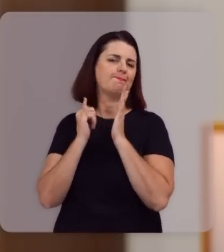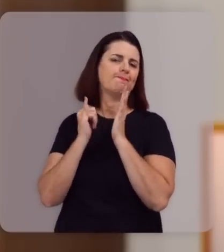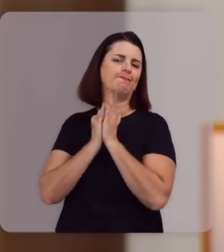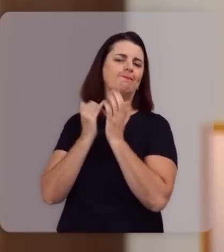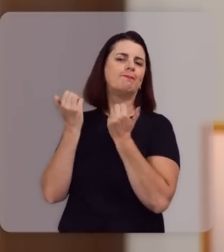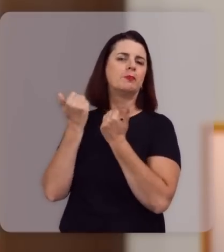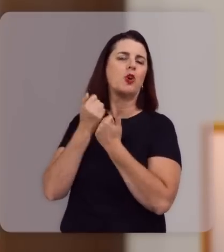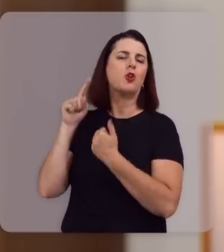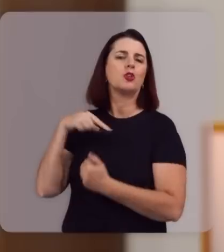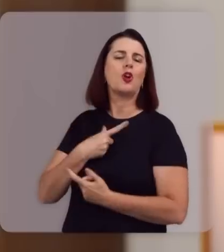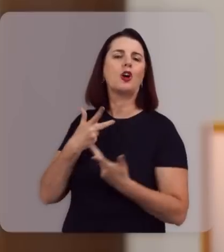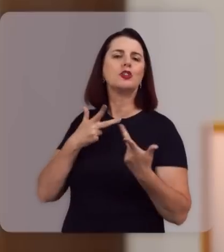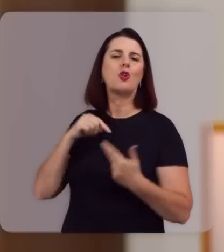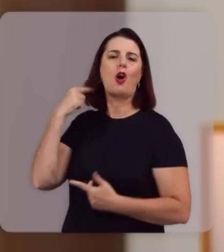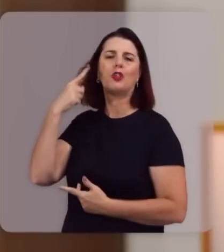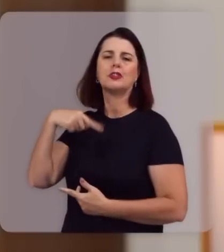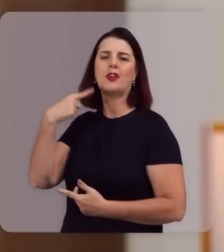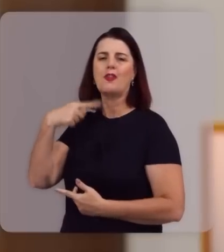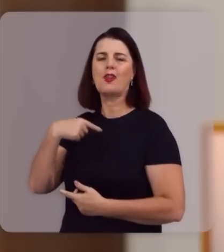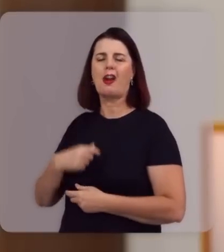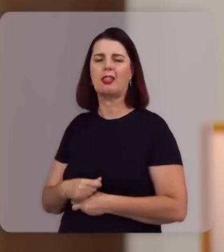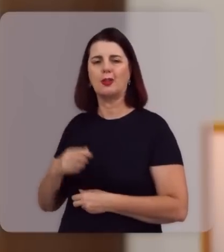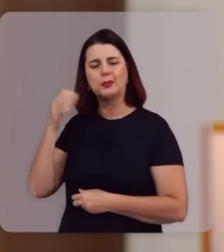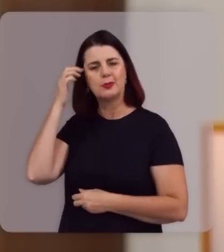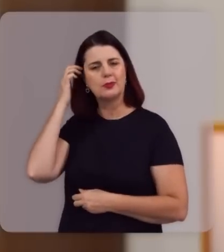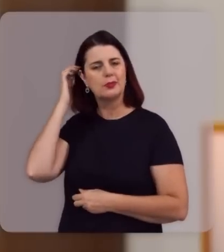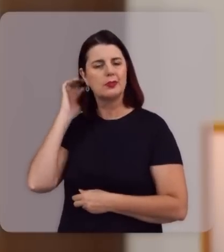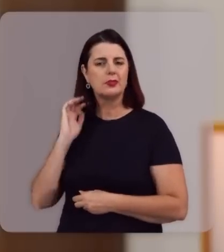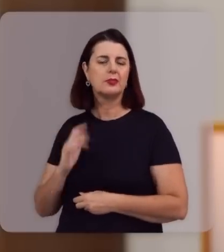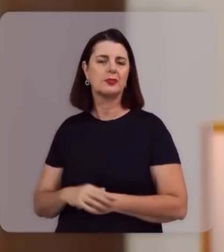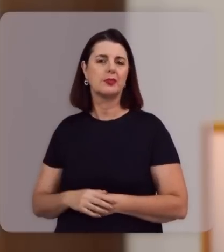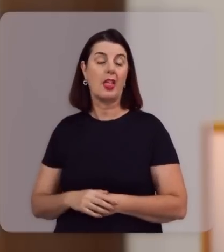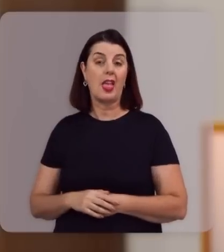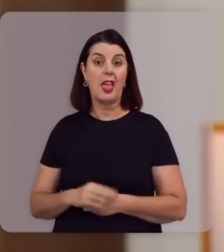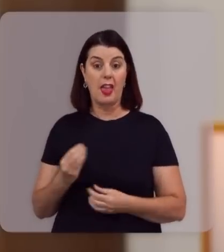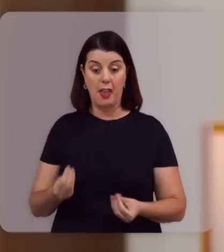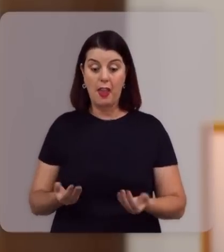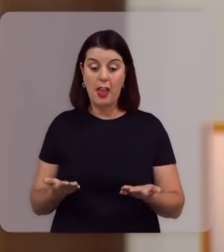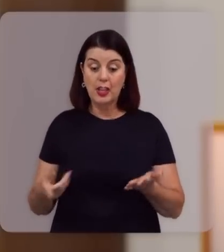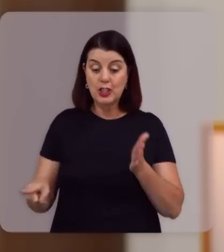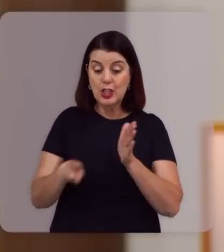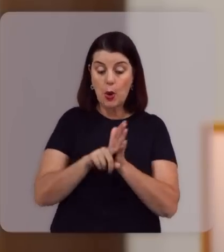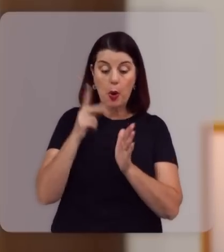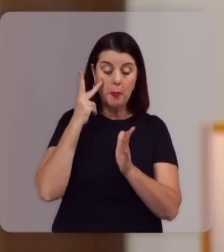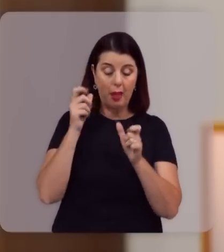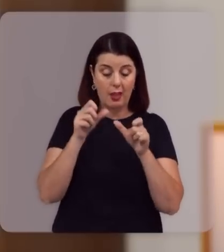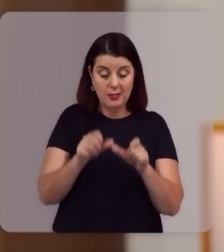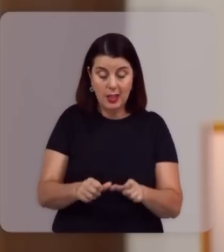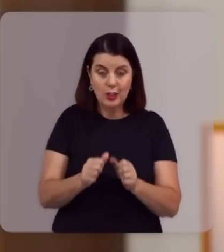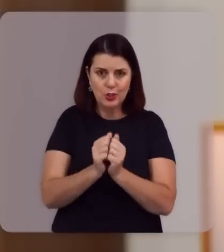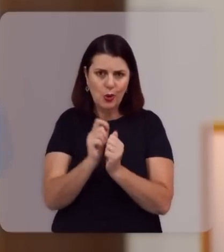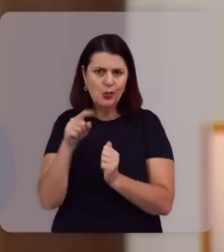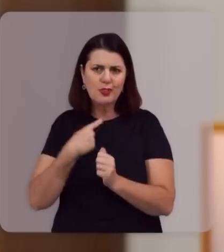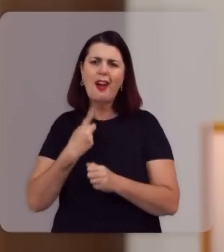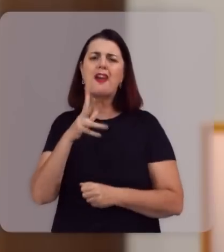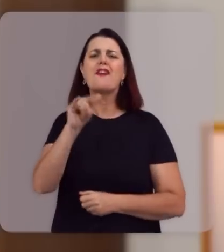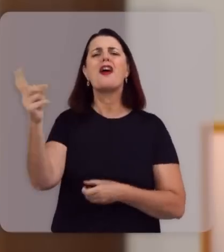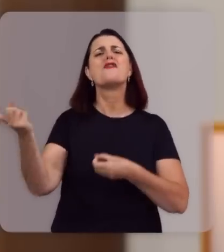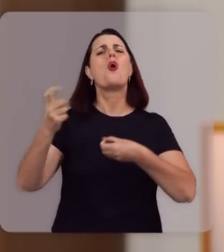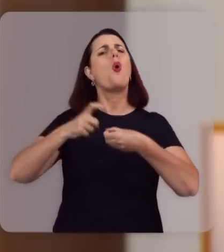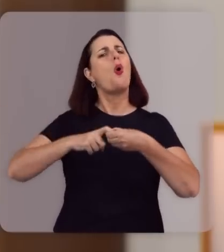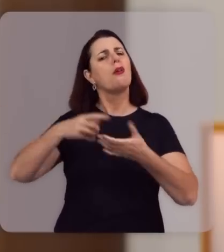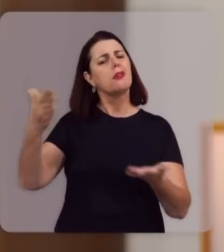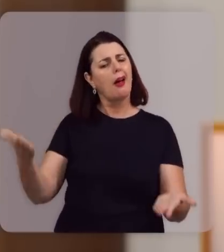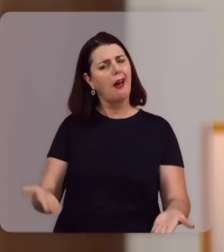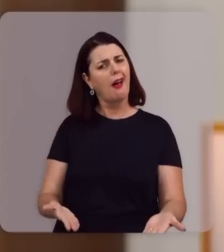nós como advogado e sumo sacerdote. Este é aquele que veio para estar entre nós e voltará para